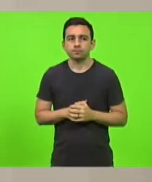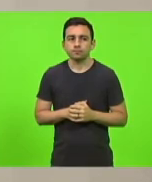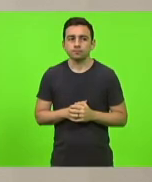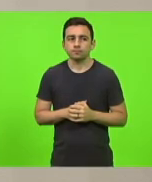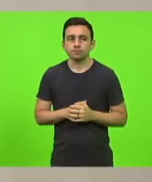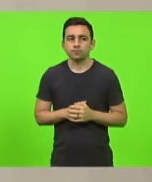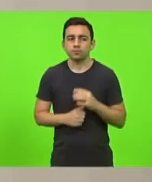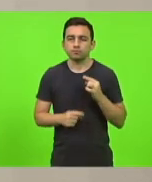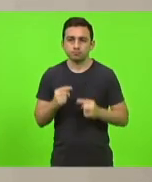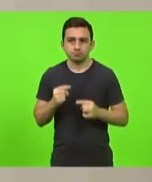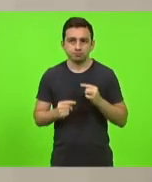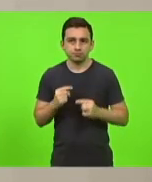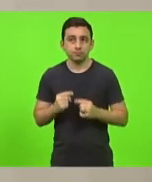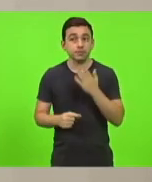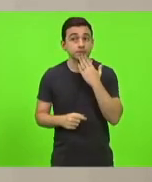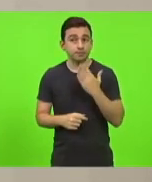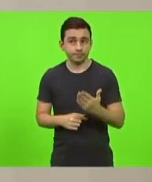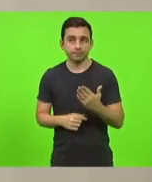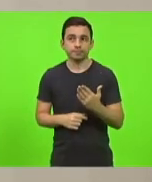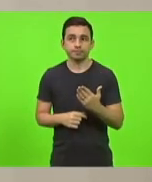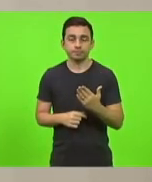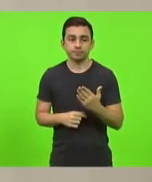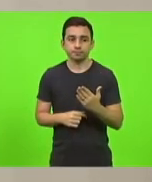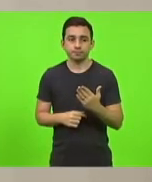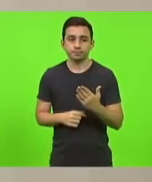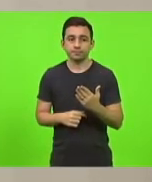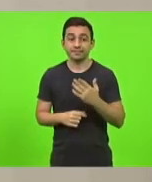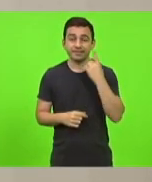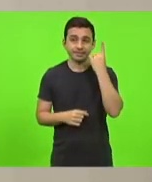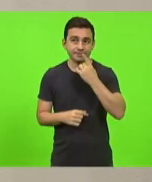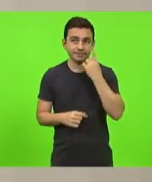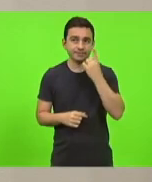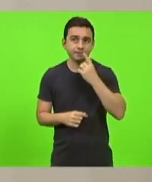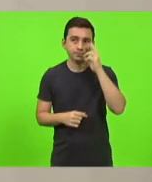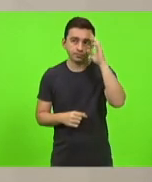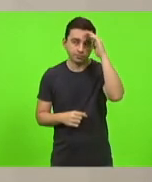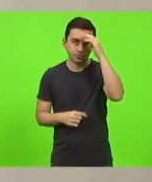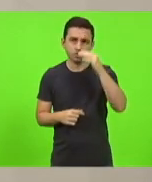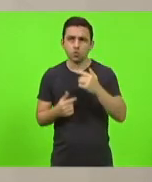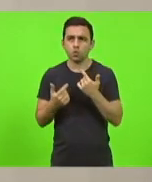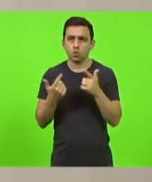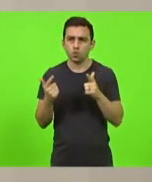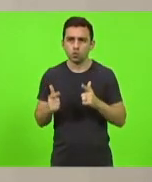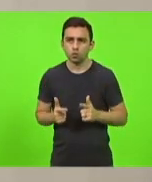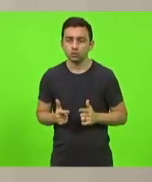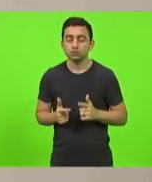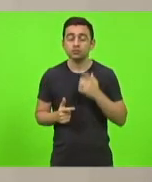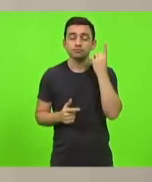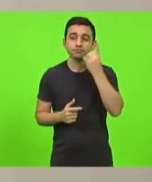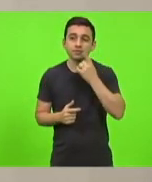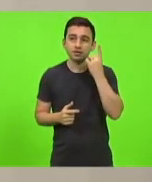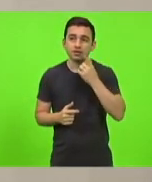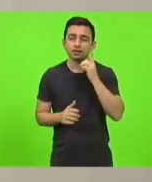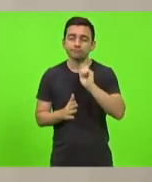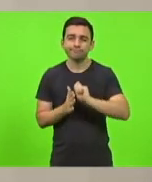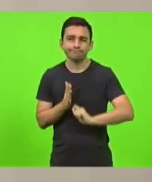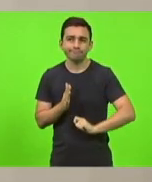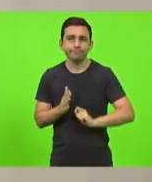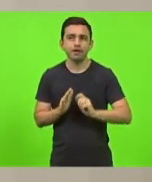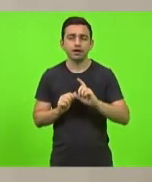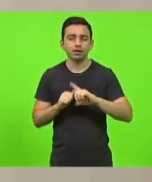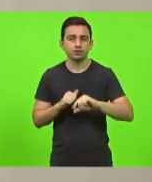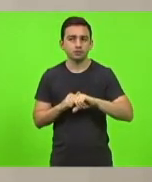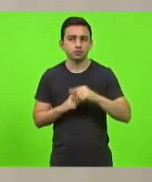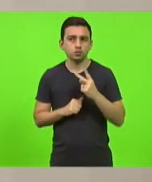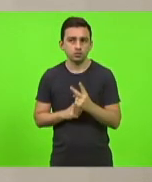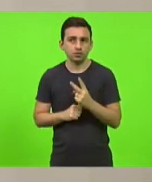Em discussão, requerimento. Deputado Marcos Vieira e outros, os deputados... Adiante assinados nos termos do artigo